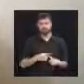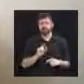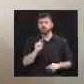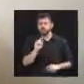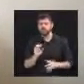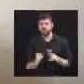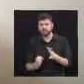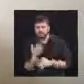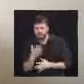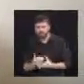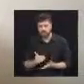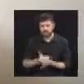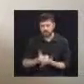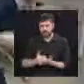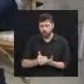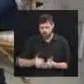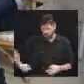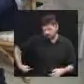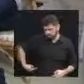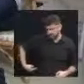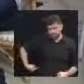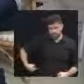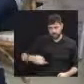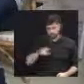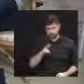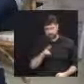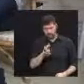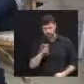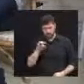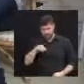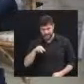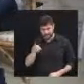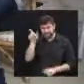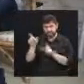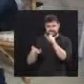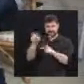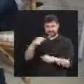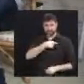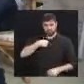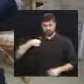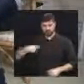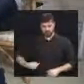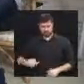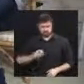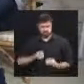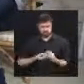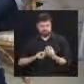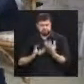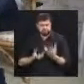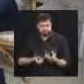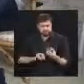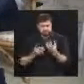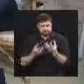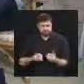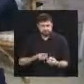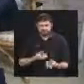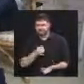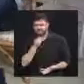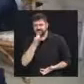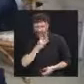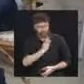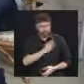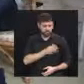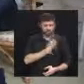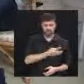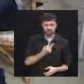daí começa o rim, para o chinês, é muito poético. Então ele fala assim, que o coração não